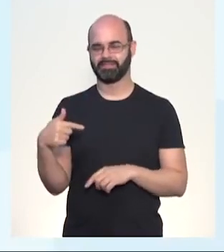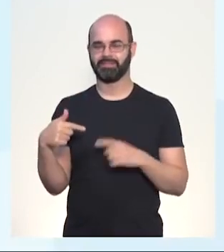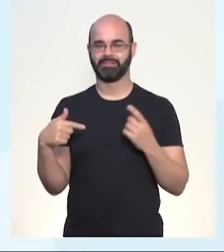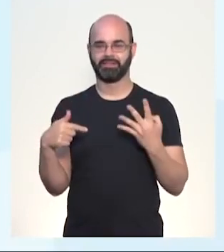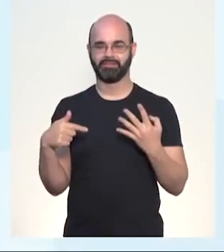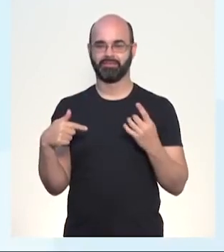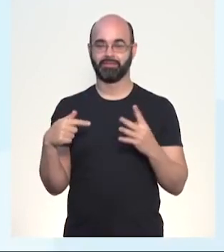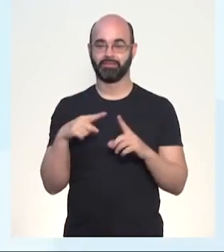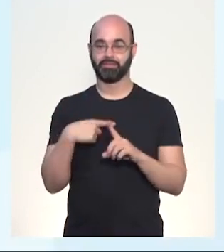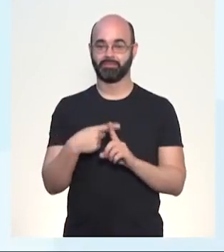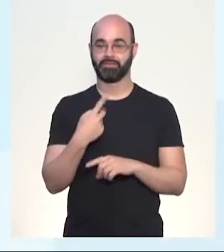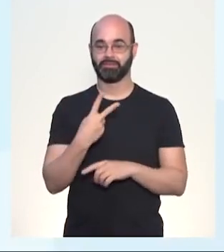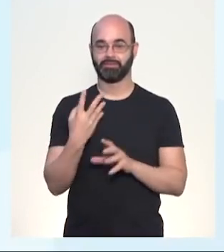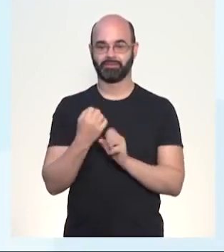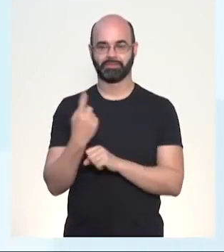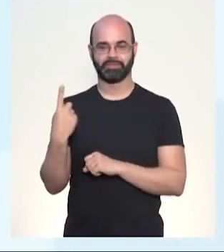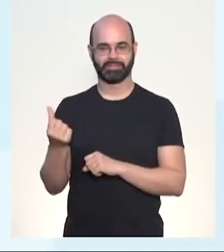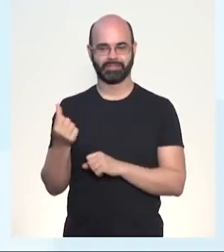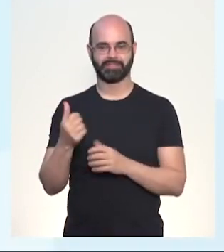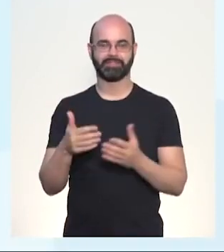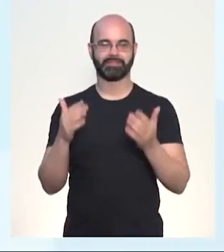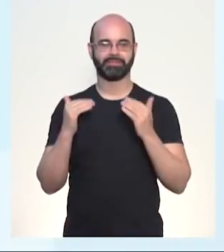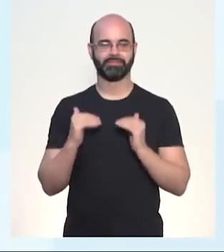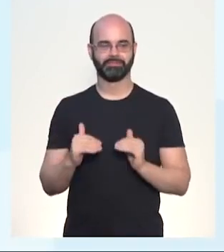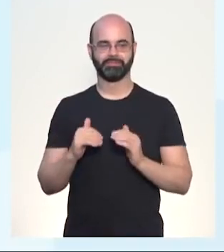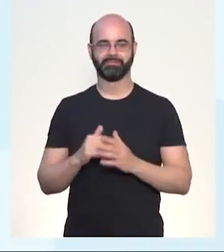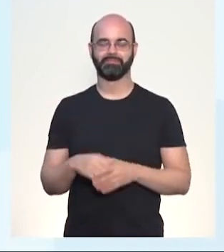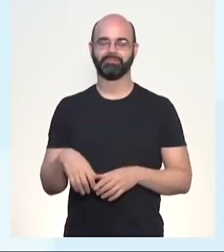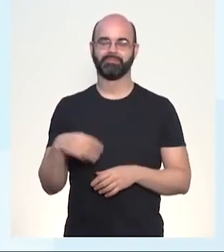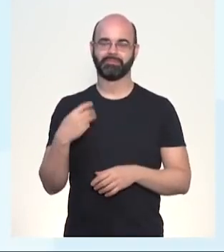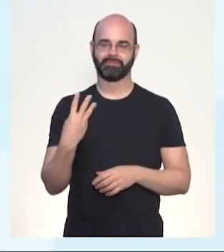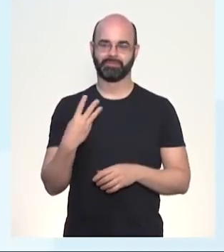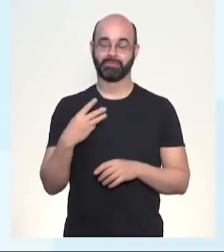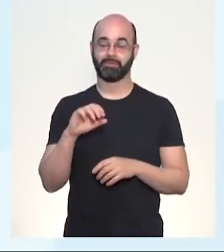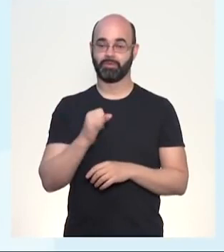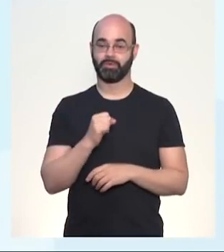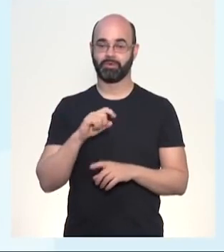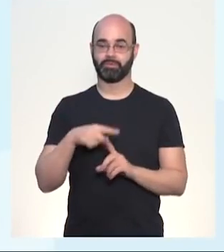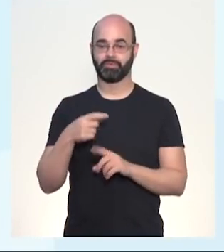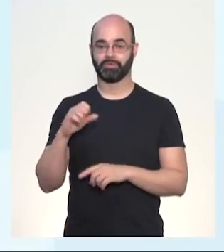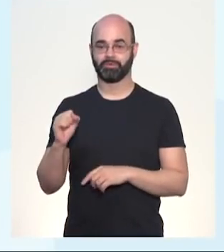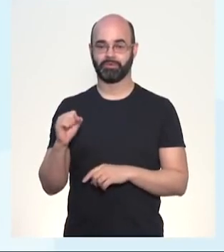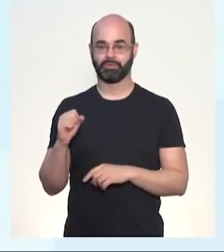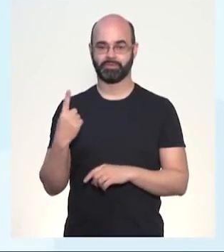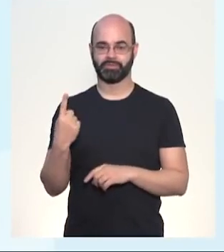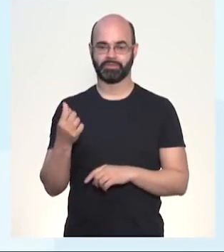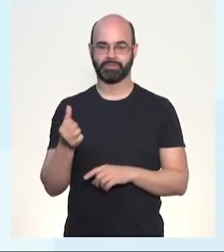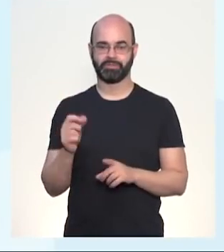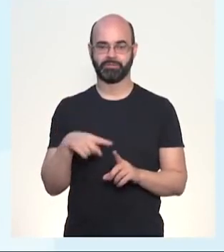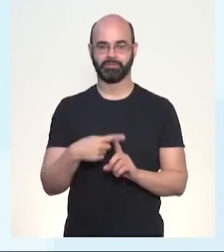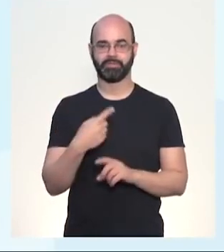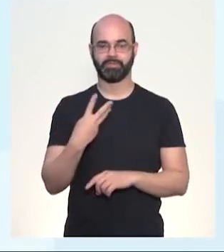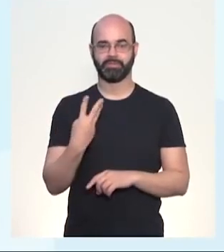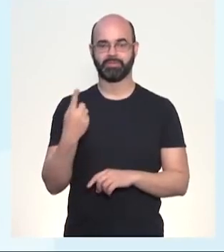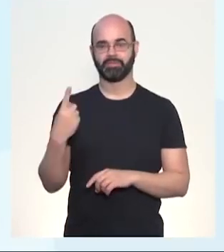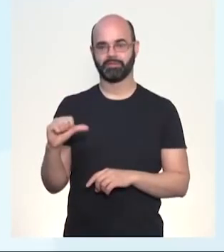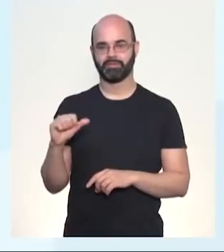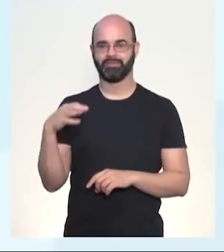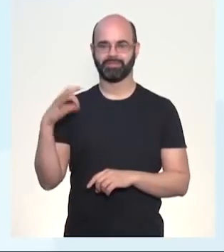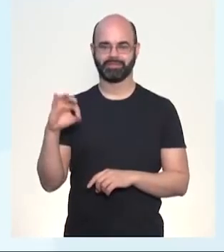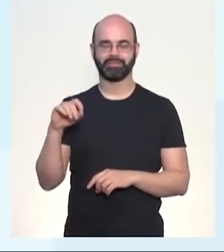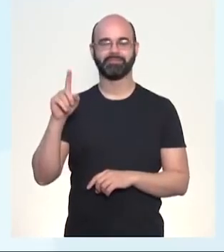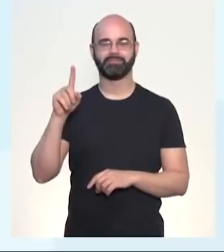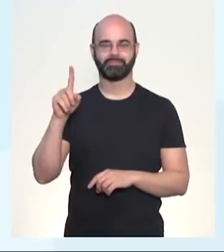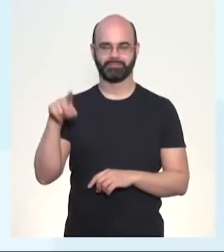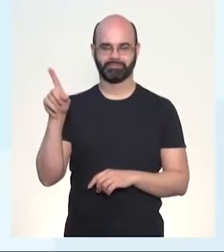14 mais 2, 16, e na sequência, 8 mais 8, 16, mais 3, 19, perfeito, o